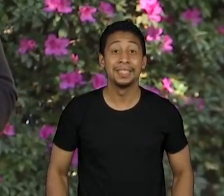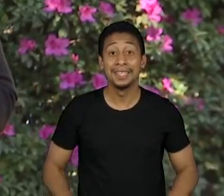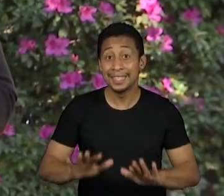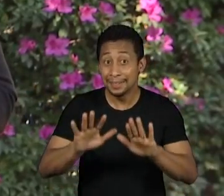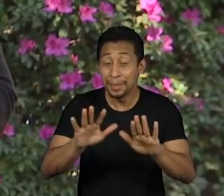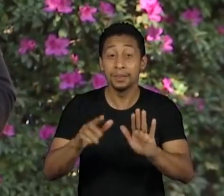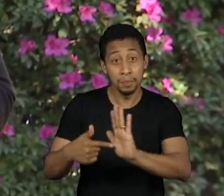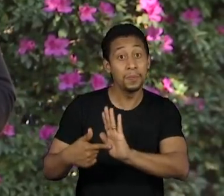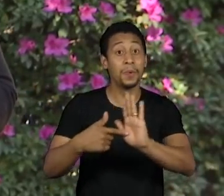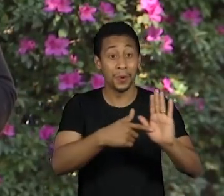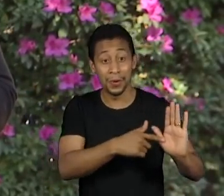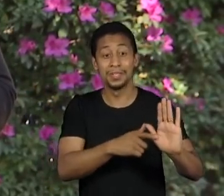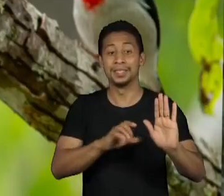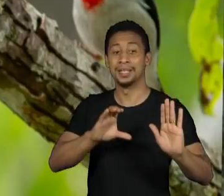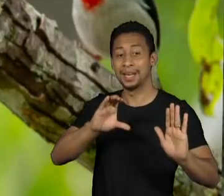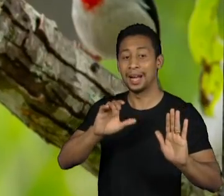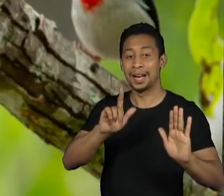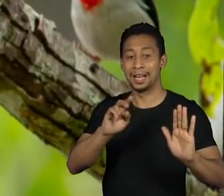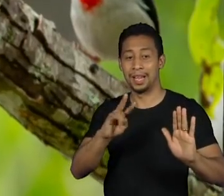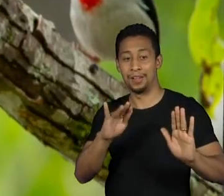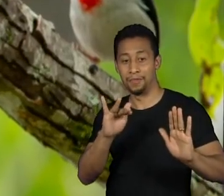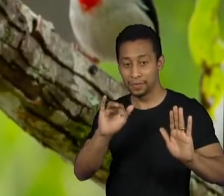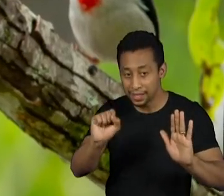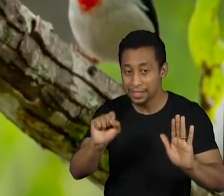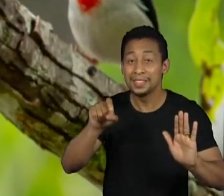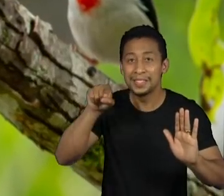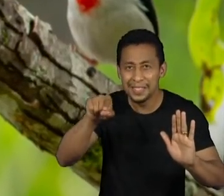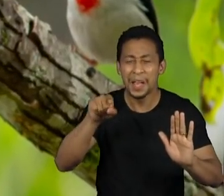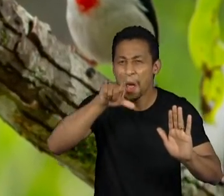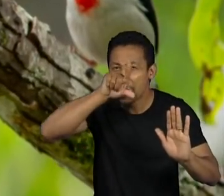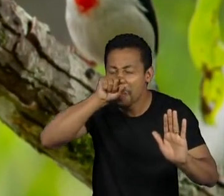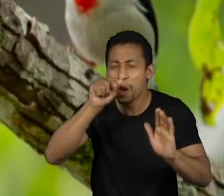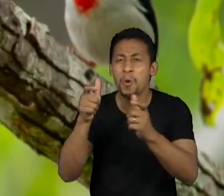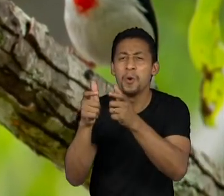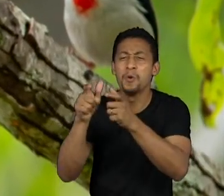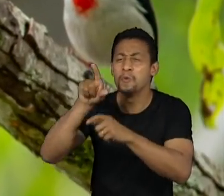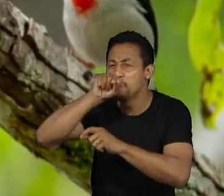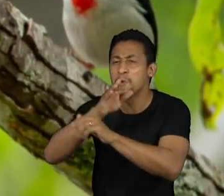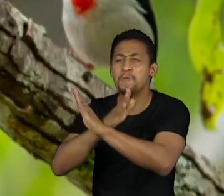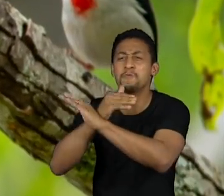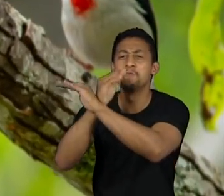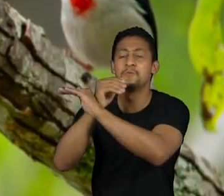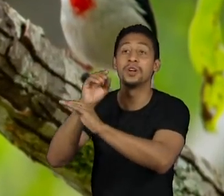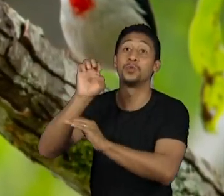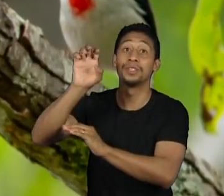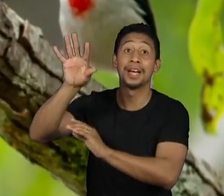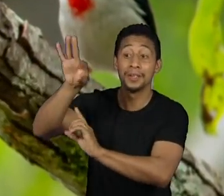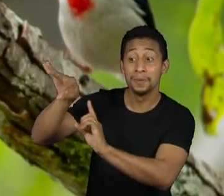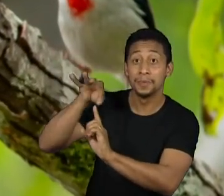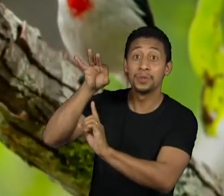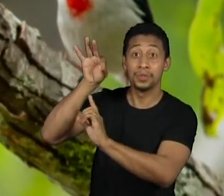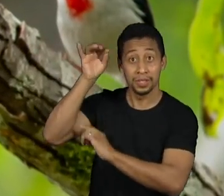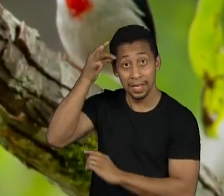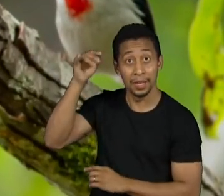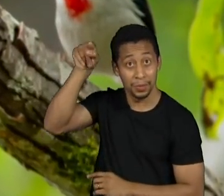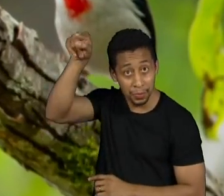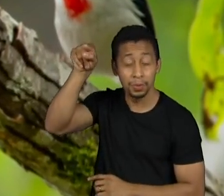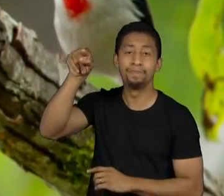da saíra apunhalada, uma pequena ave só avistada no estado do Espírito Santo e que enfrenta uma